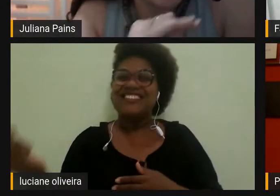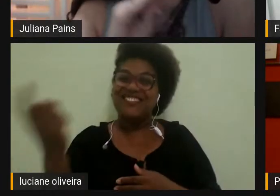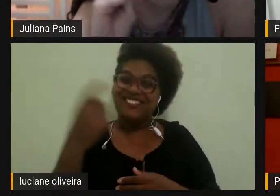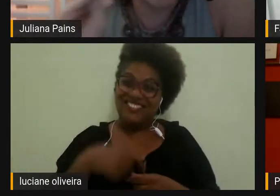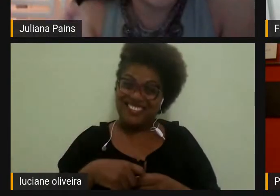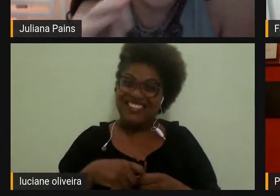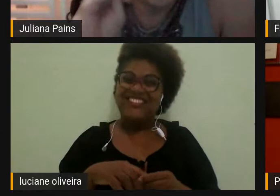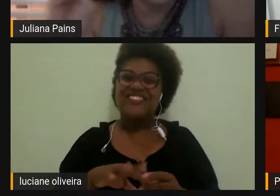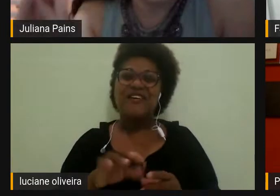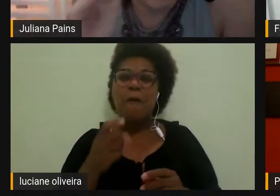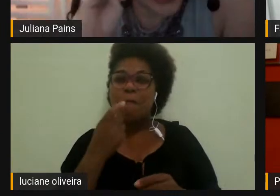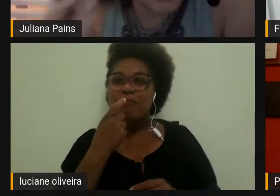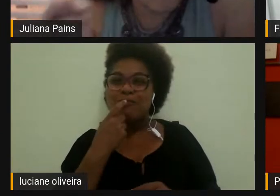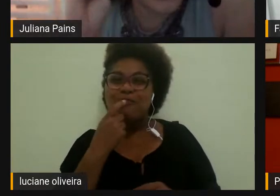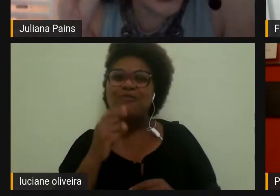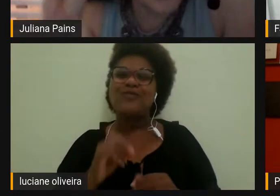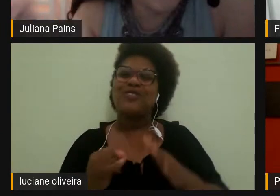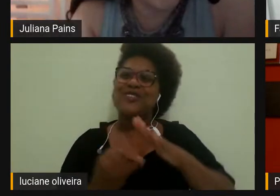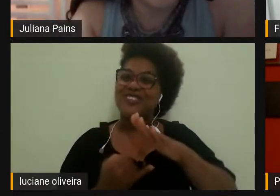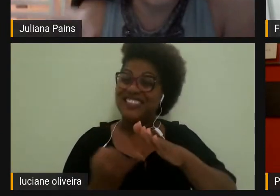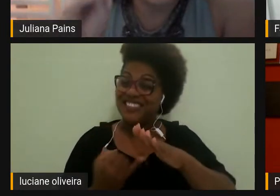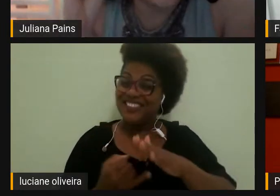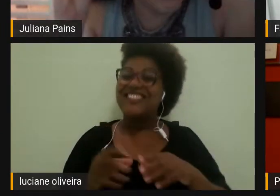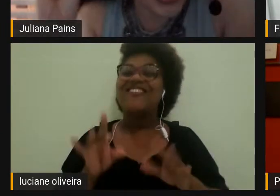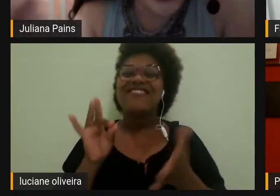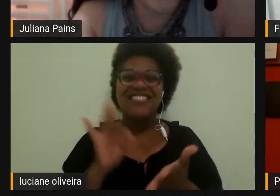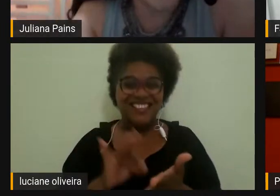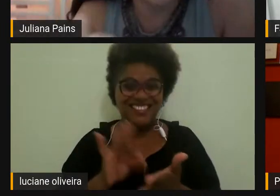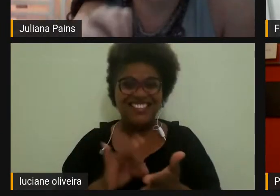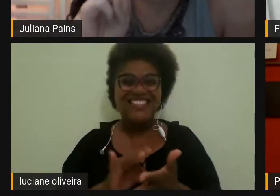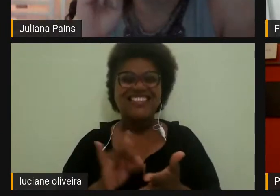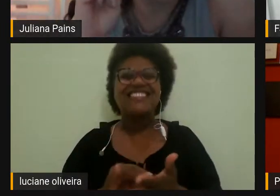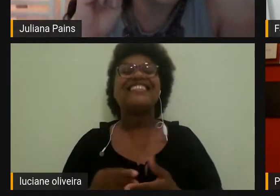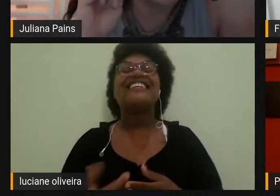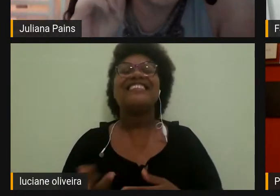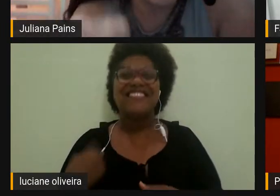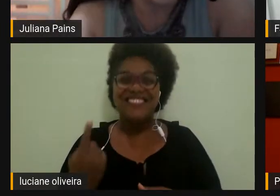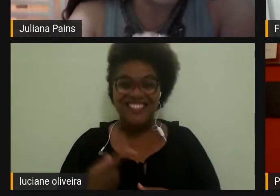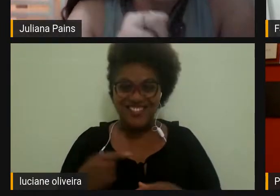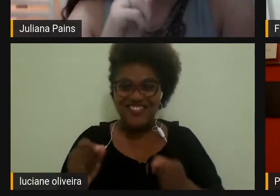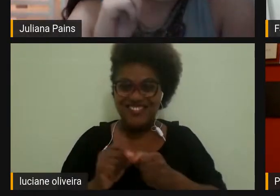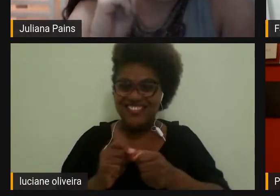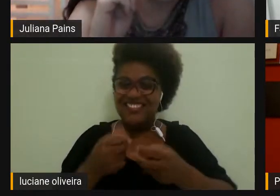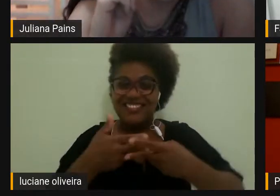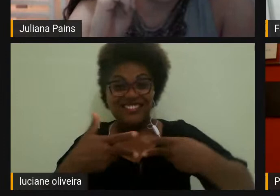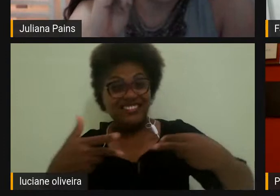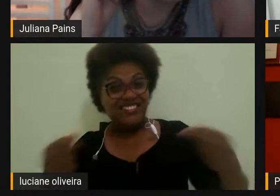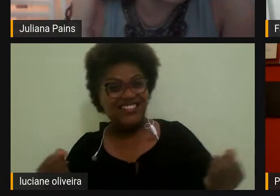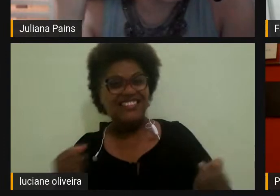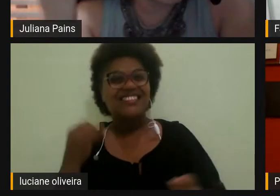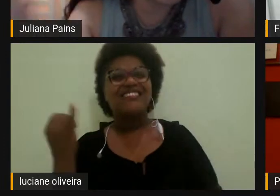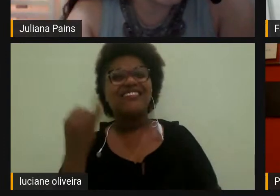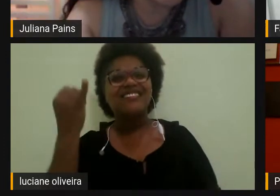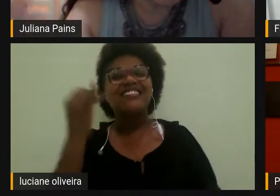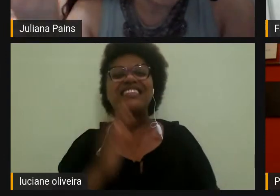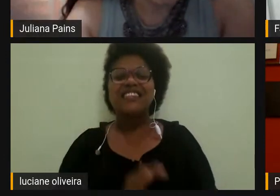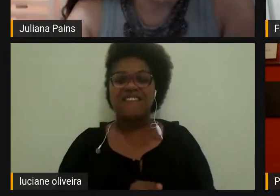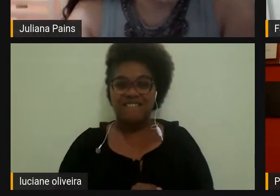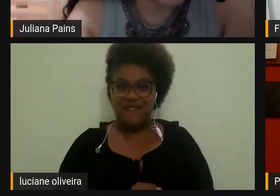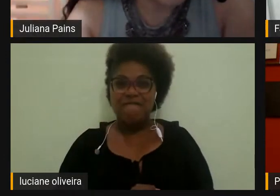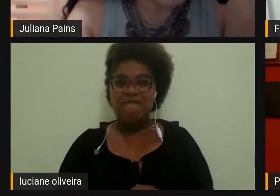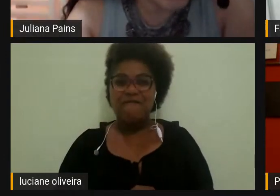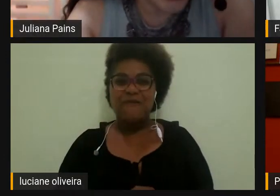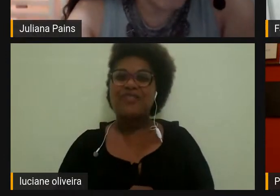né Fabinho que a gente vai fazer coisas juntos aí você já conhece Geisa do campo também então assim é espero que você